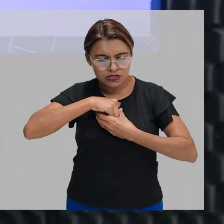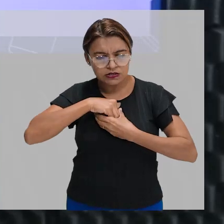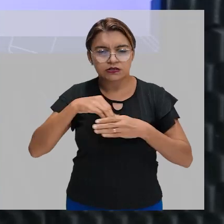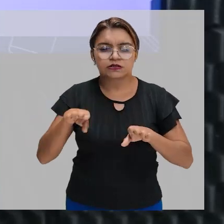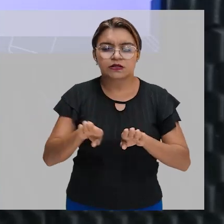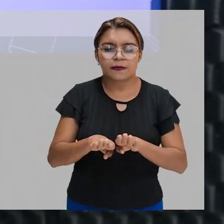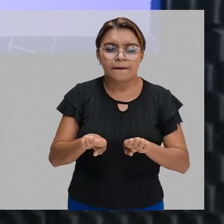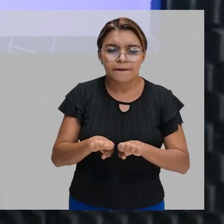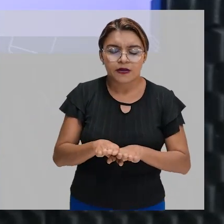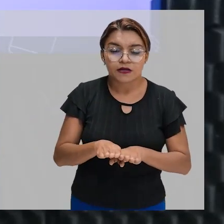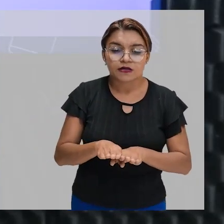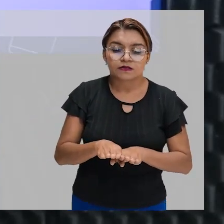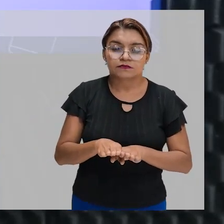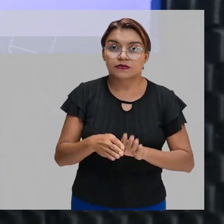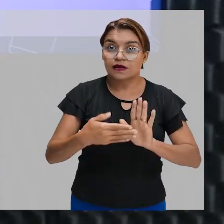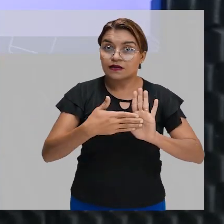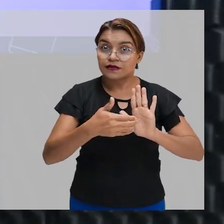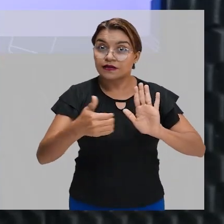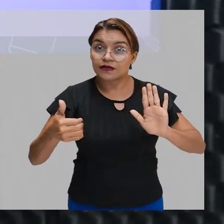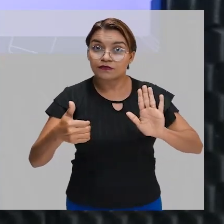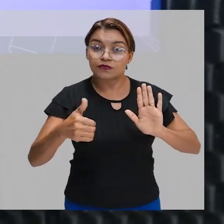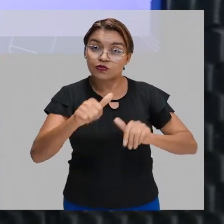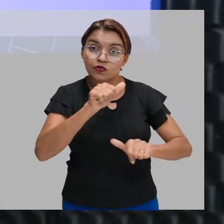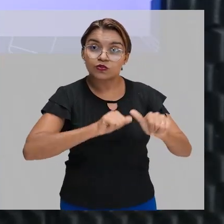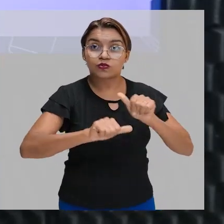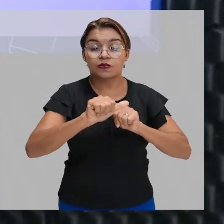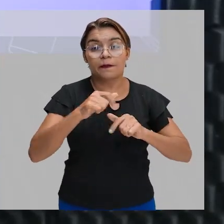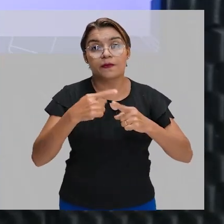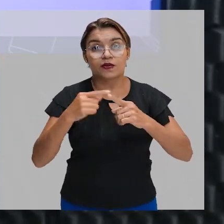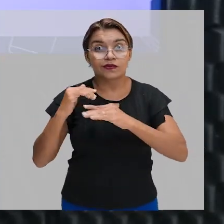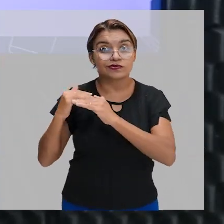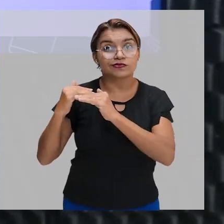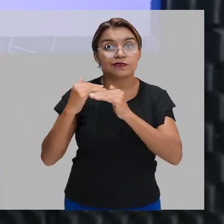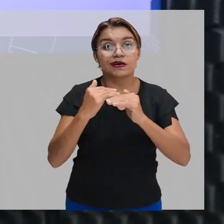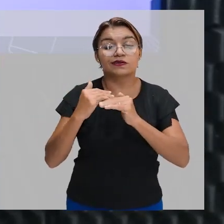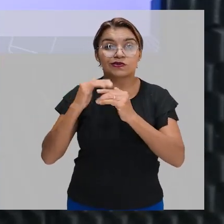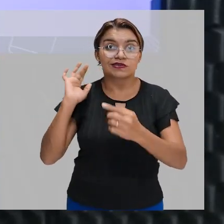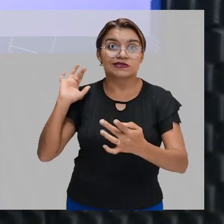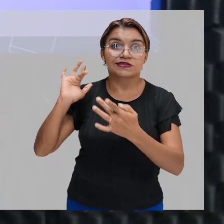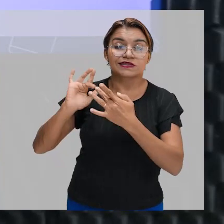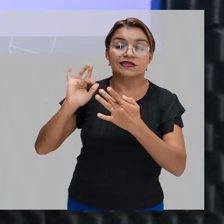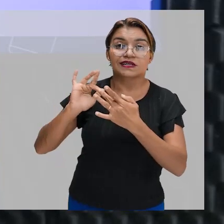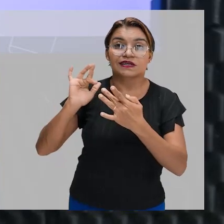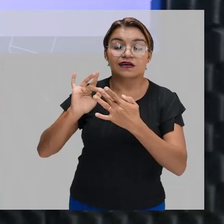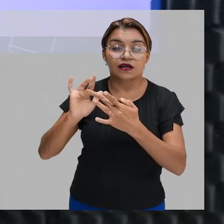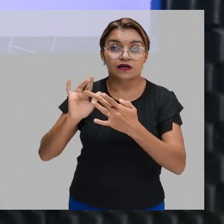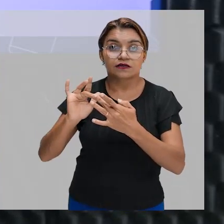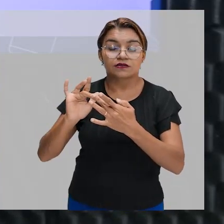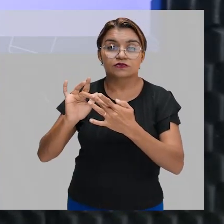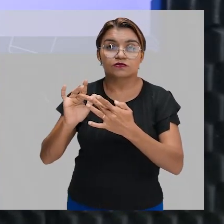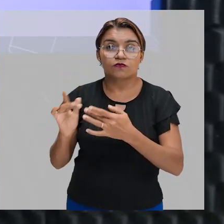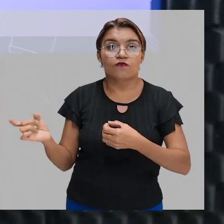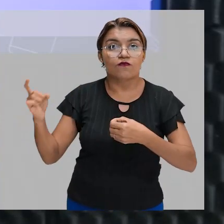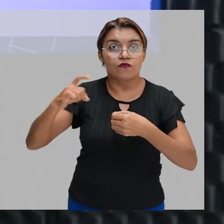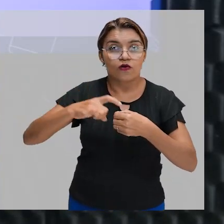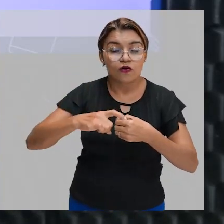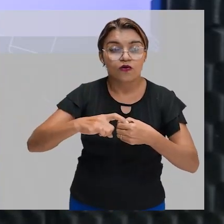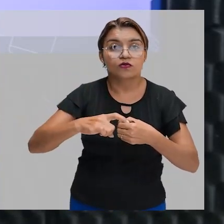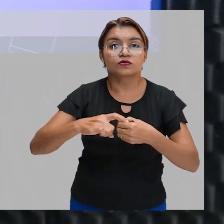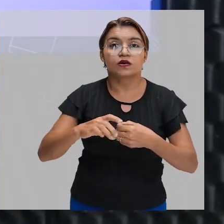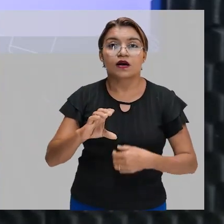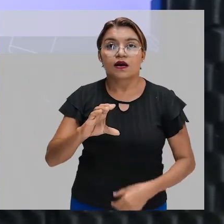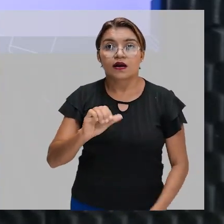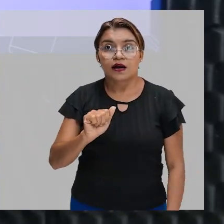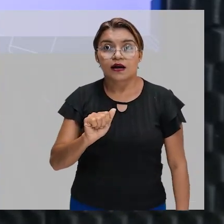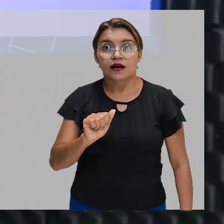a quebra da estética por causa dos padrões clássicos que foram retomados com o arcadismo Então você